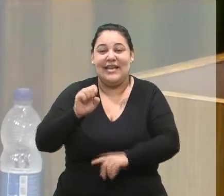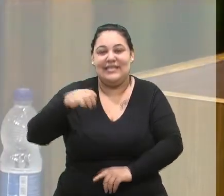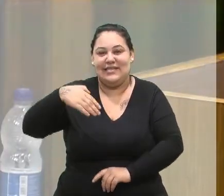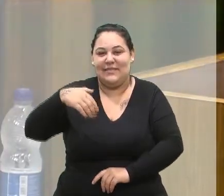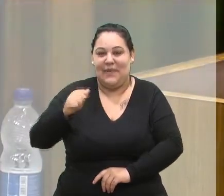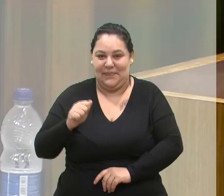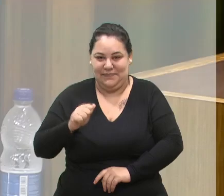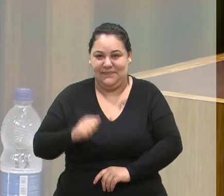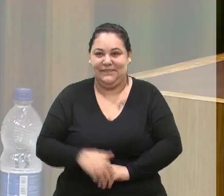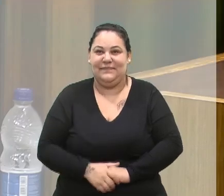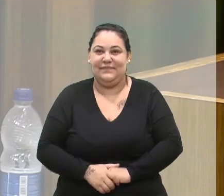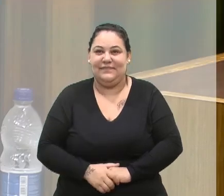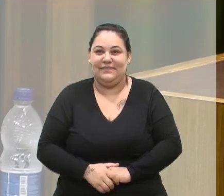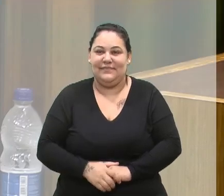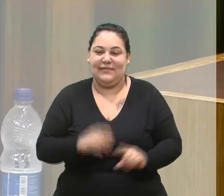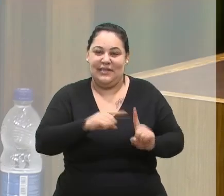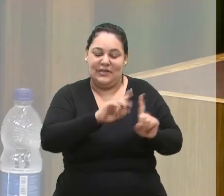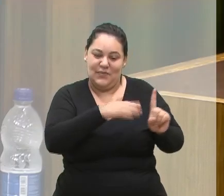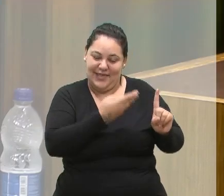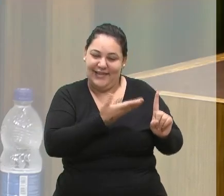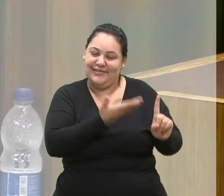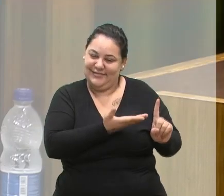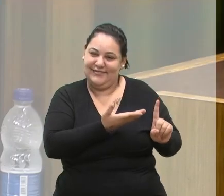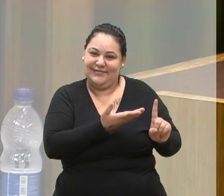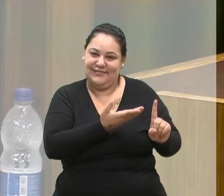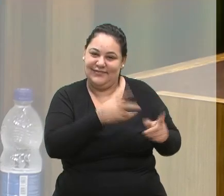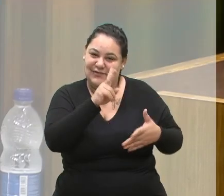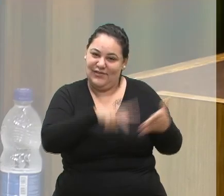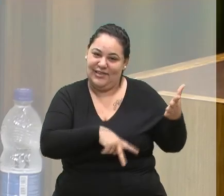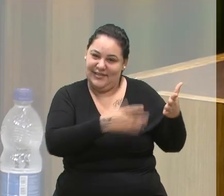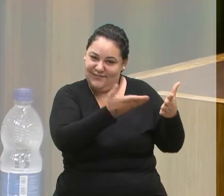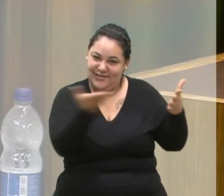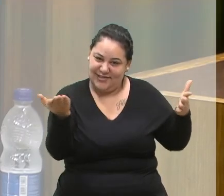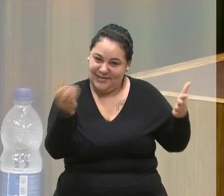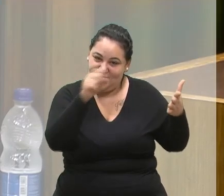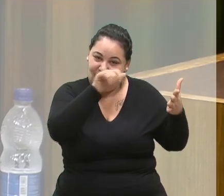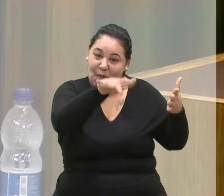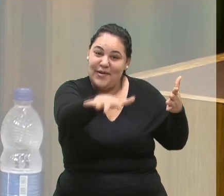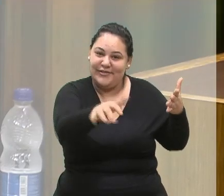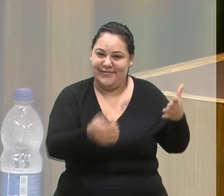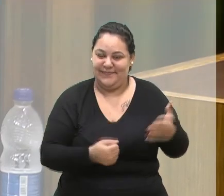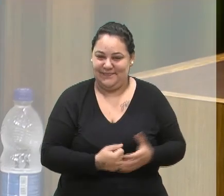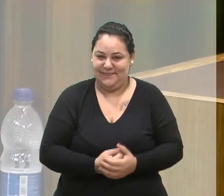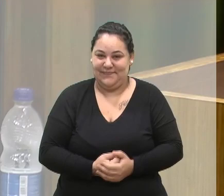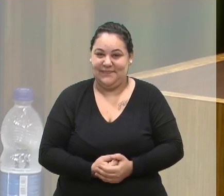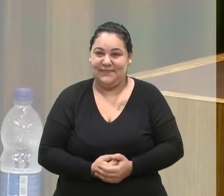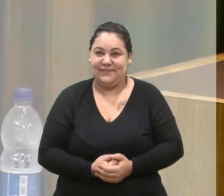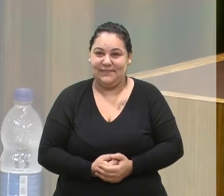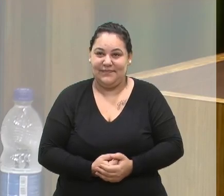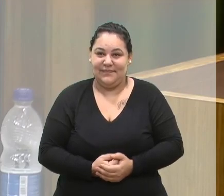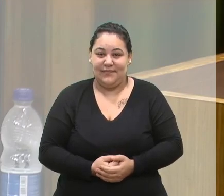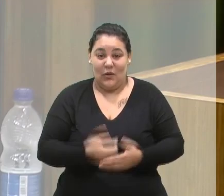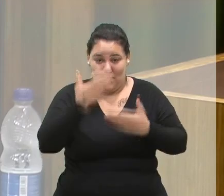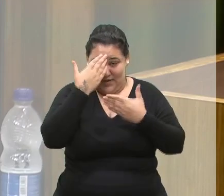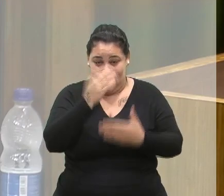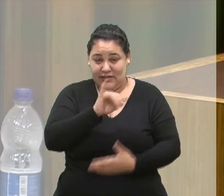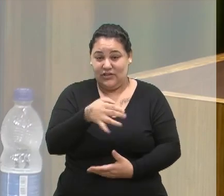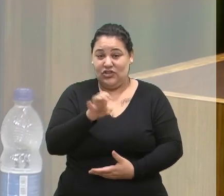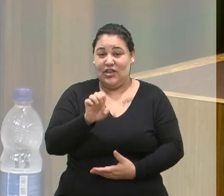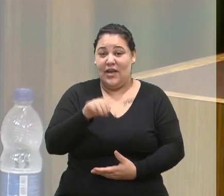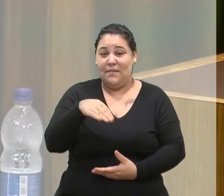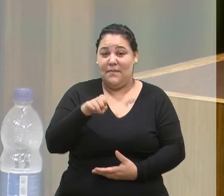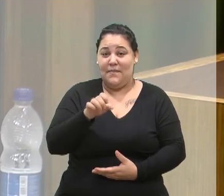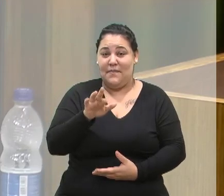Então, essa homenagem aqui eu vou ler para compartilhar com todos. Obrigado, Gemerson Hoffman